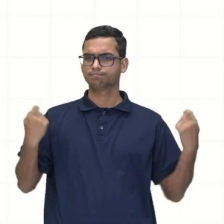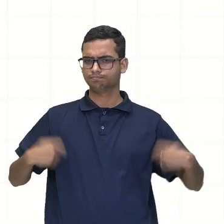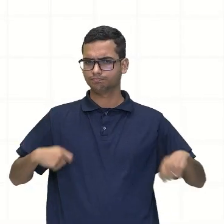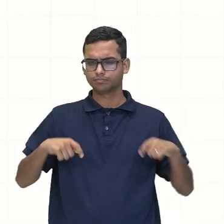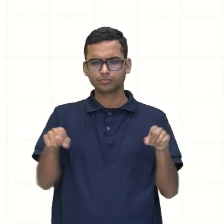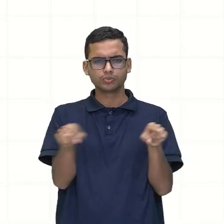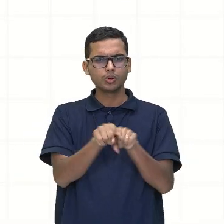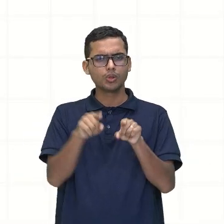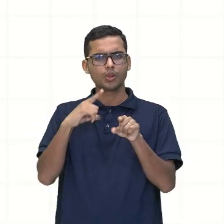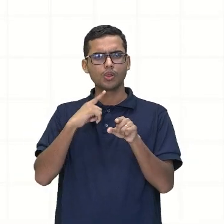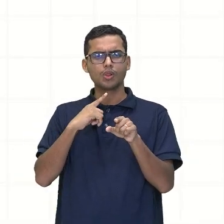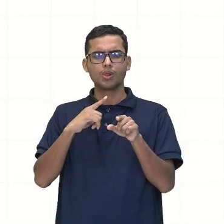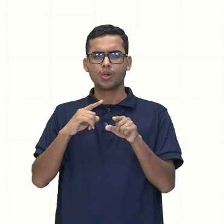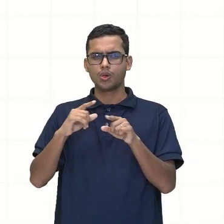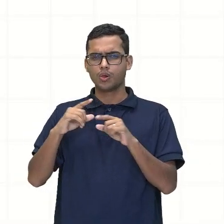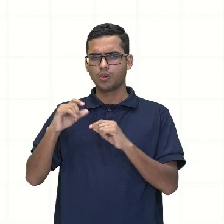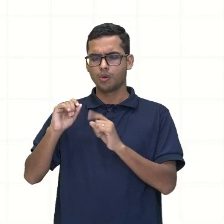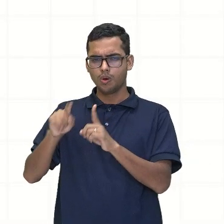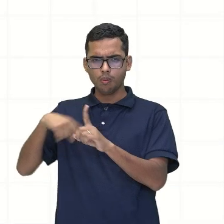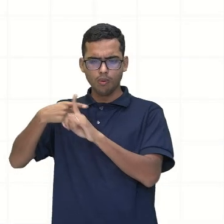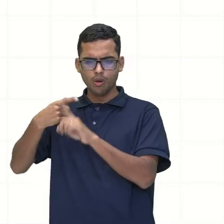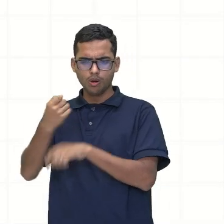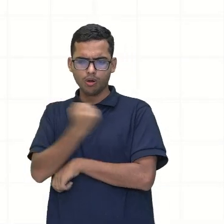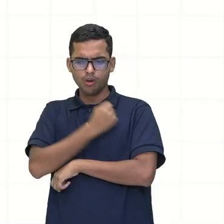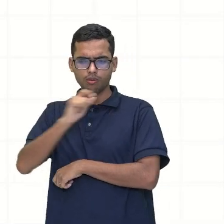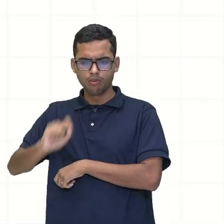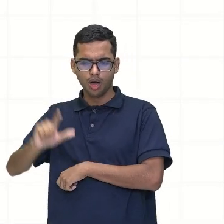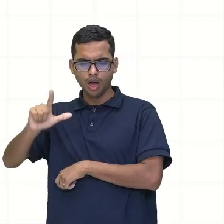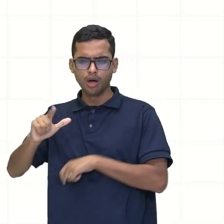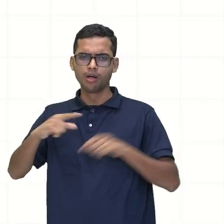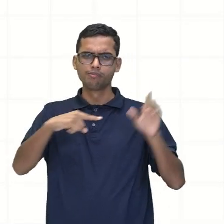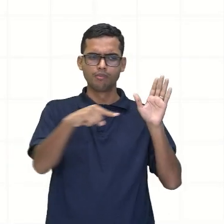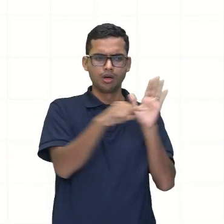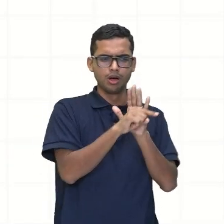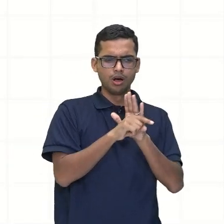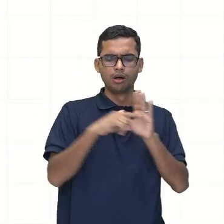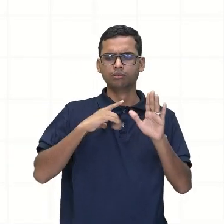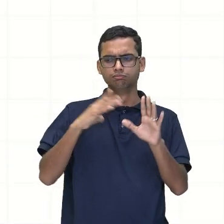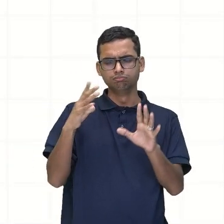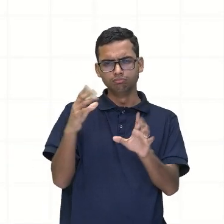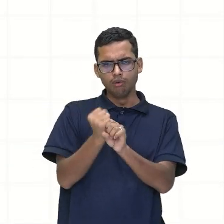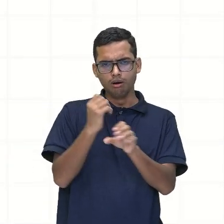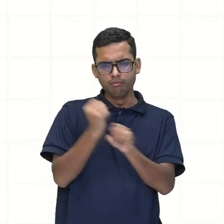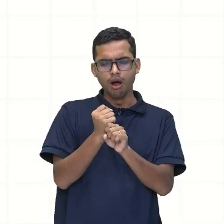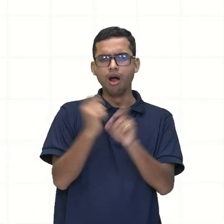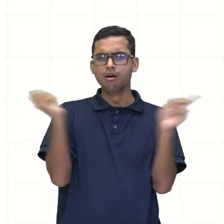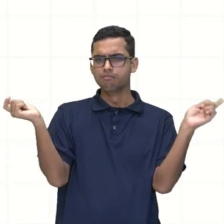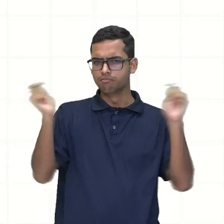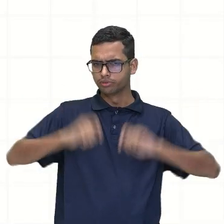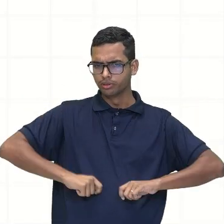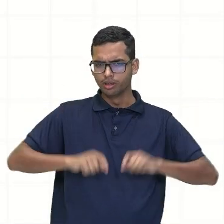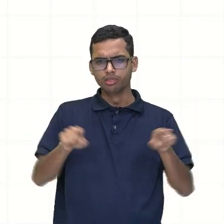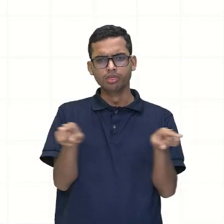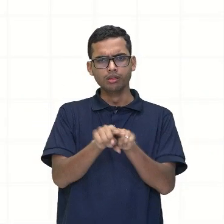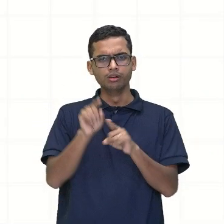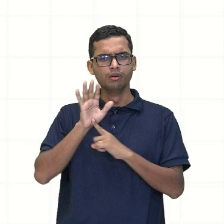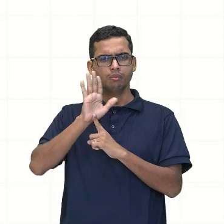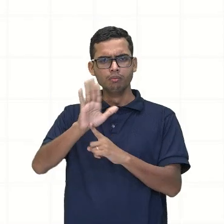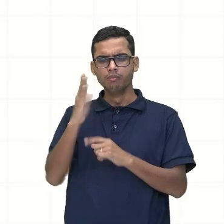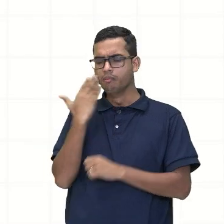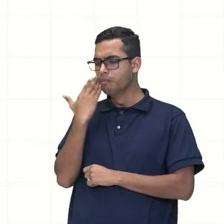maior pelo menor, ou seja, fazer ali uma continha de menos de um número maior por um número